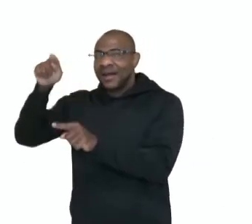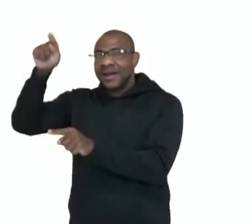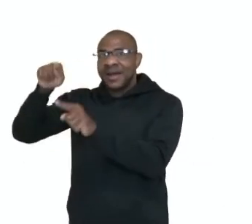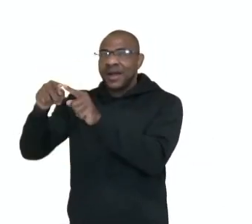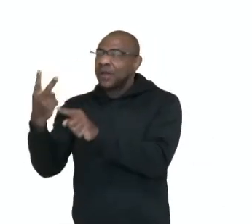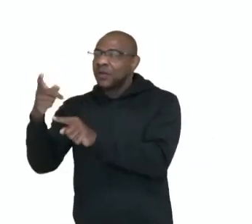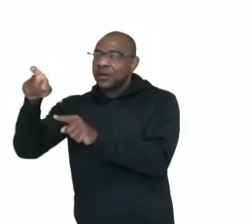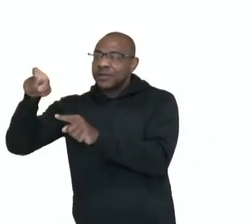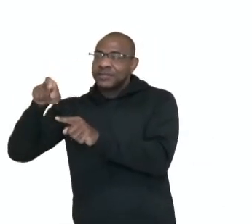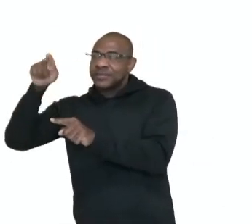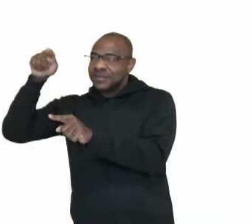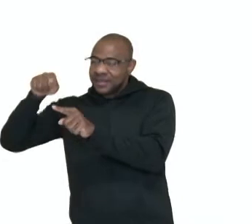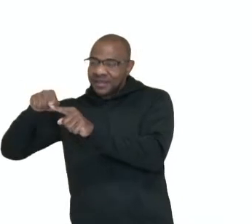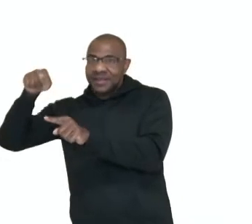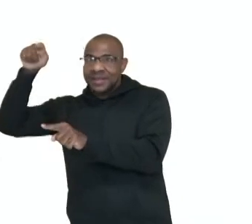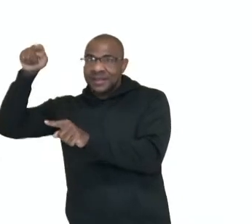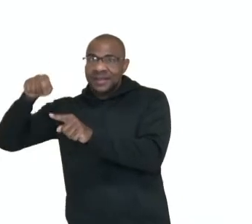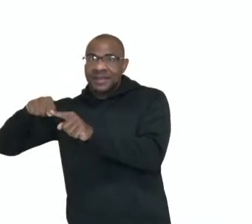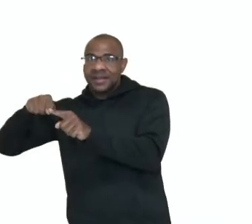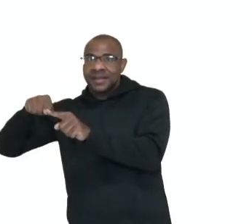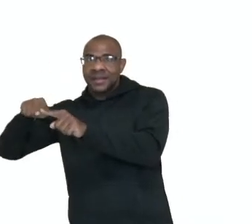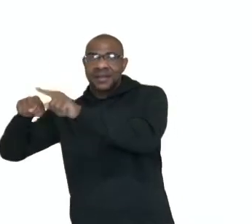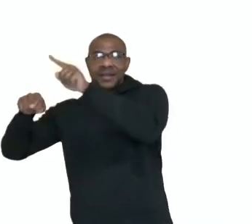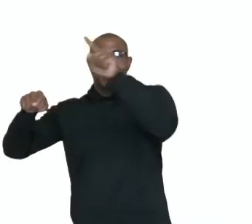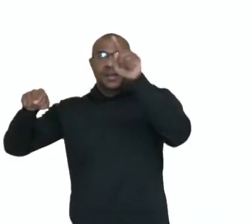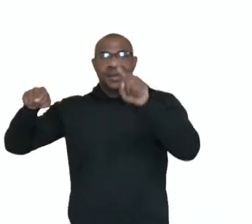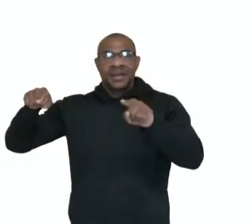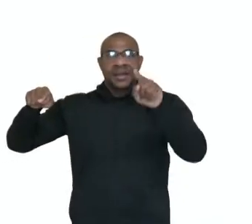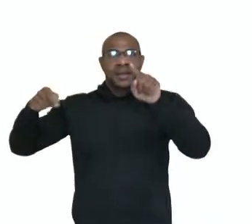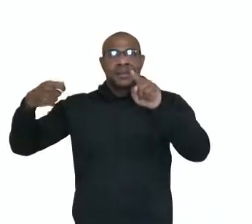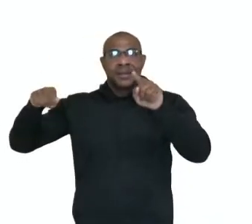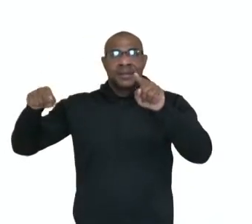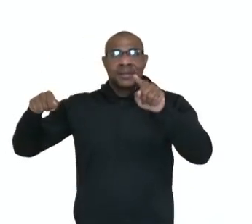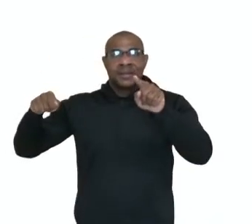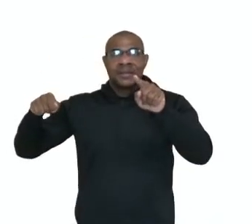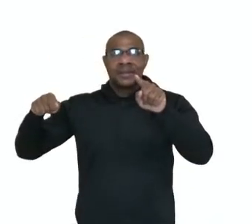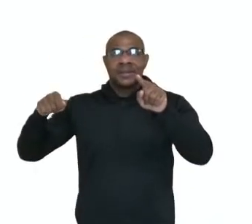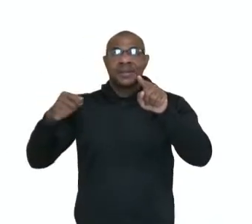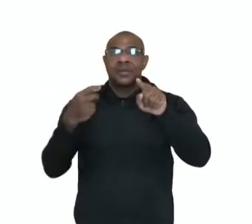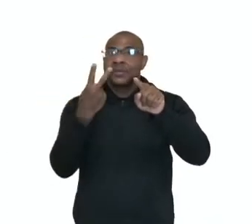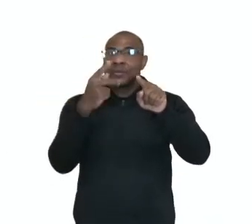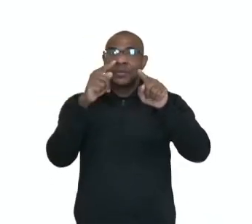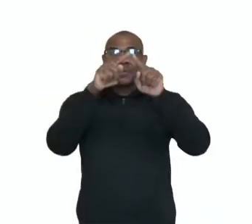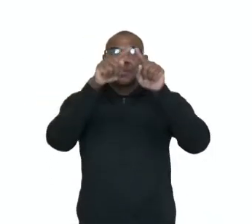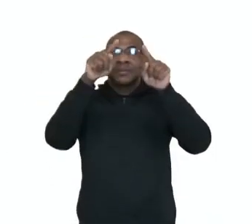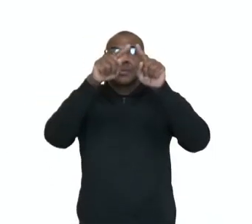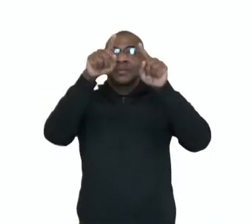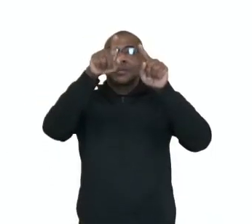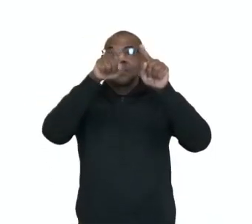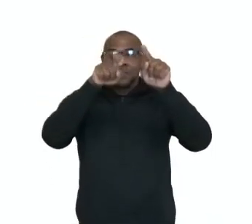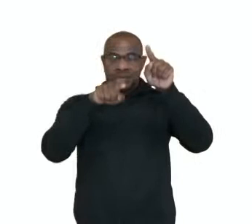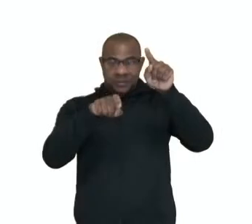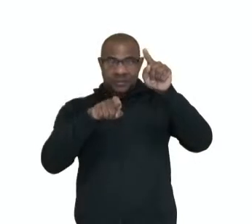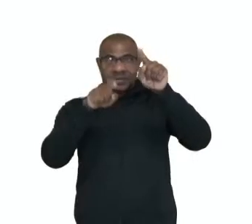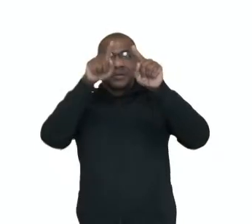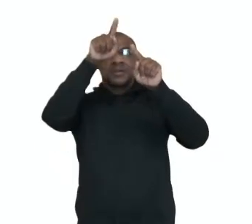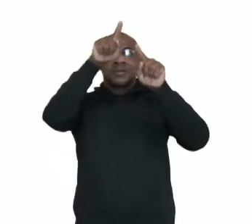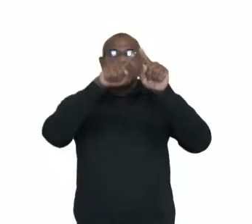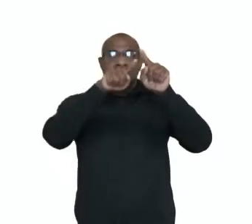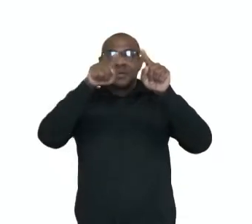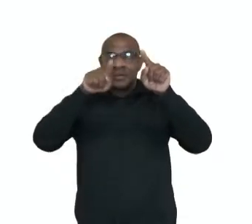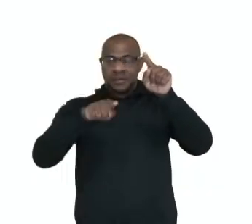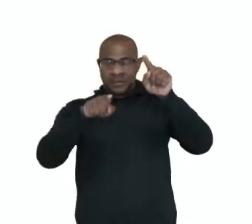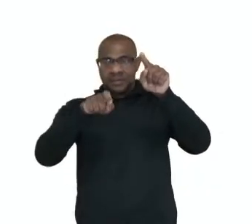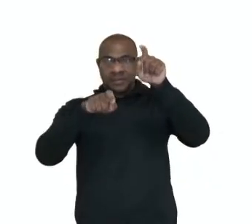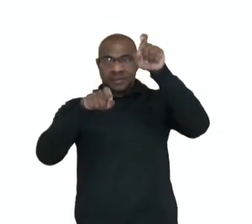2x, do outro lado eu tenho que ter 2 pedaços com x. Confere. Se o